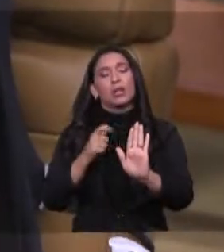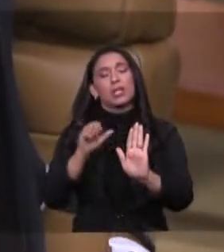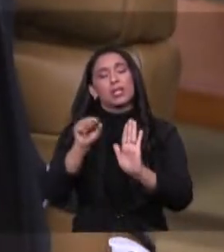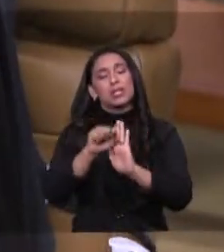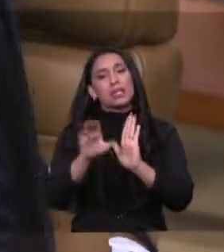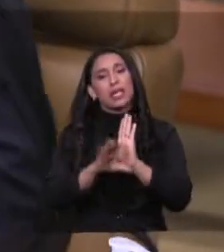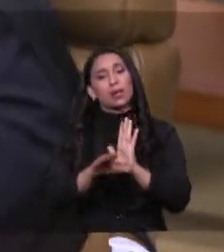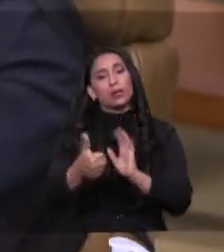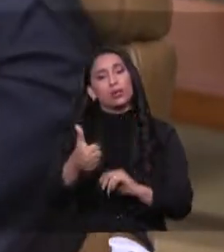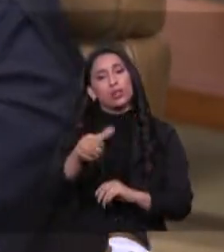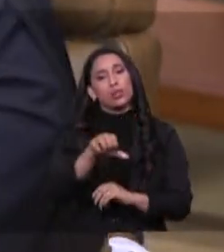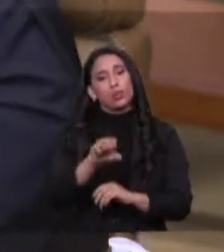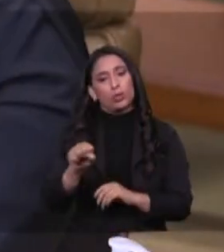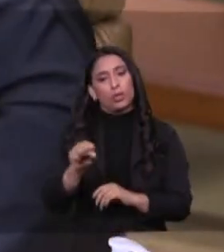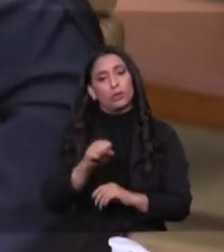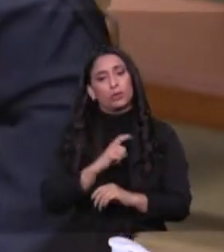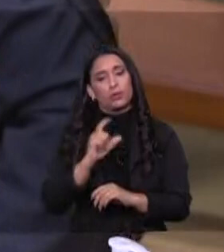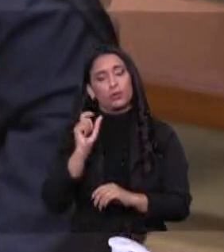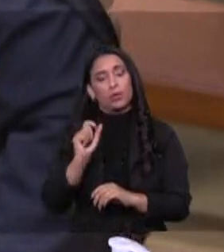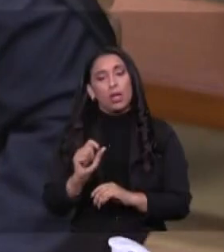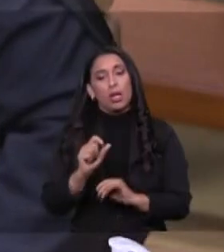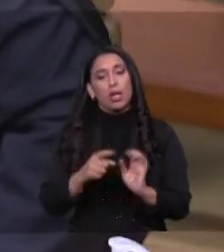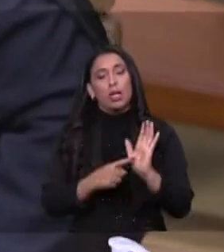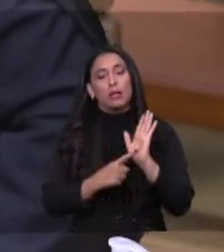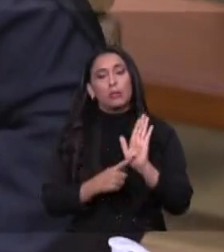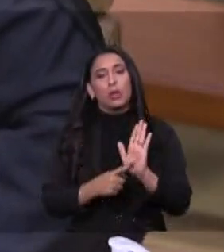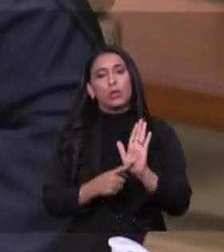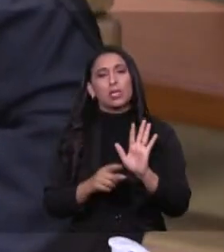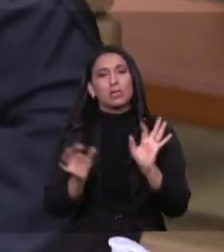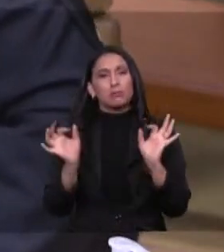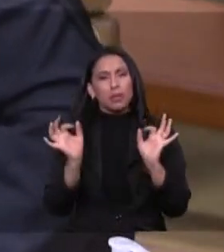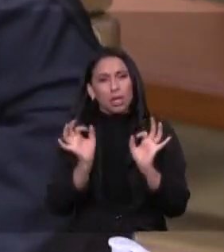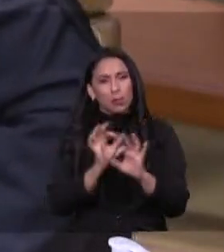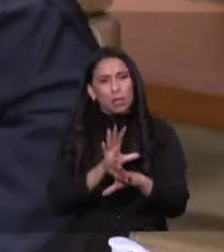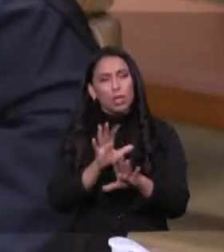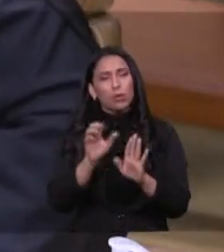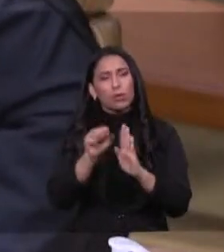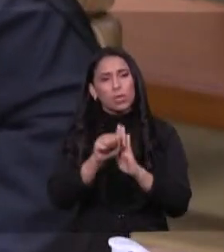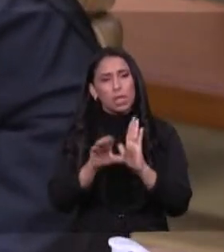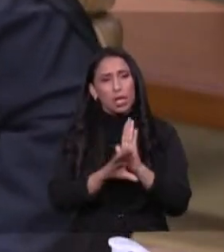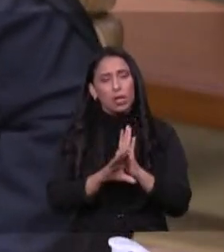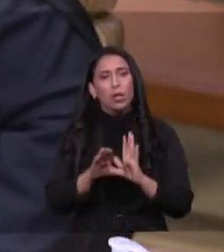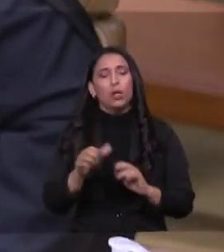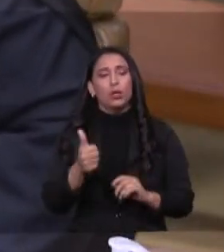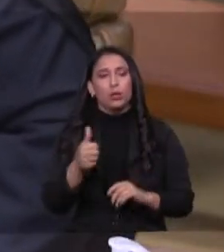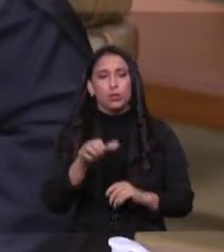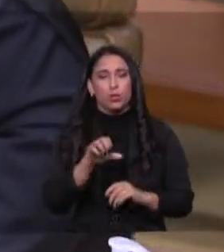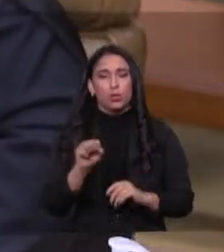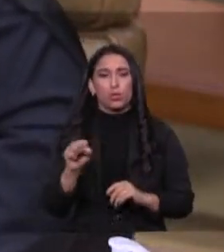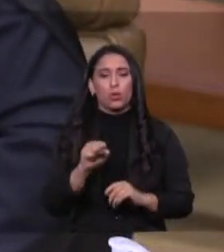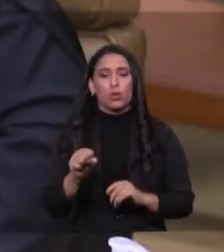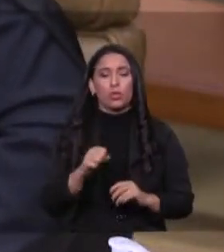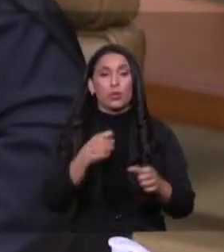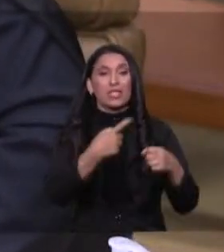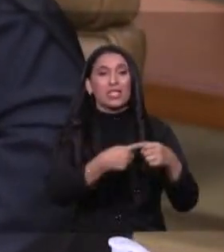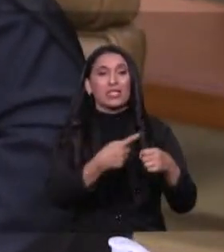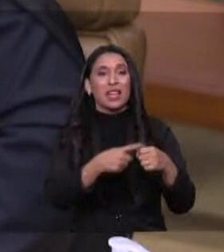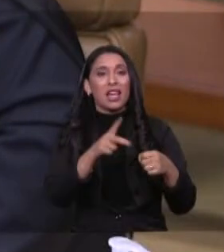Ele traz a realidade, ao final do século XVIII, das cidades e das